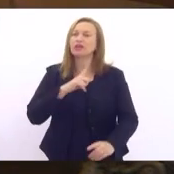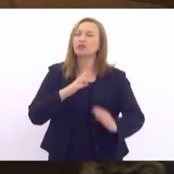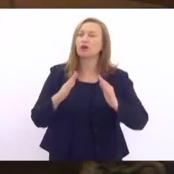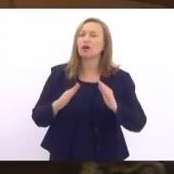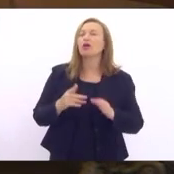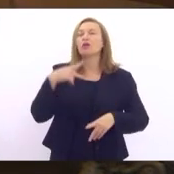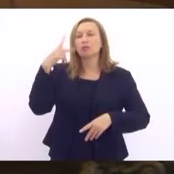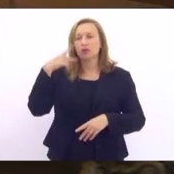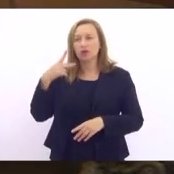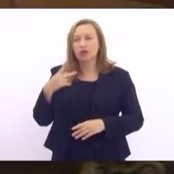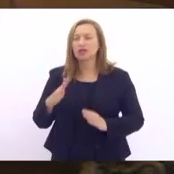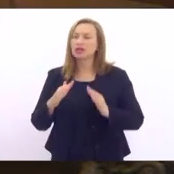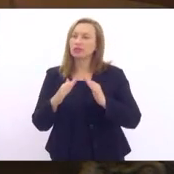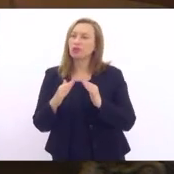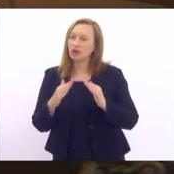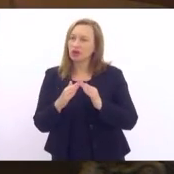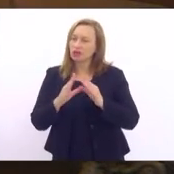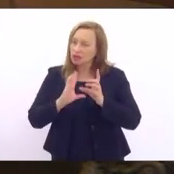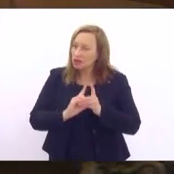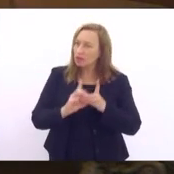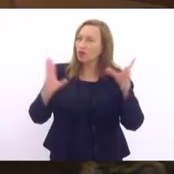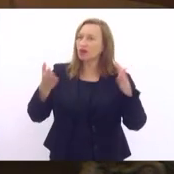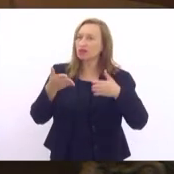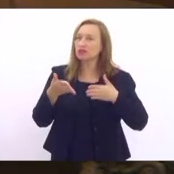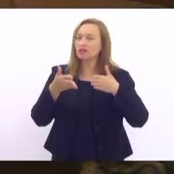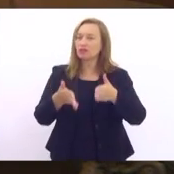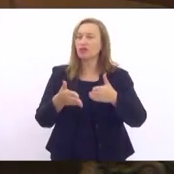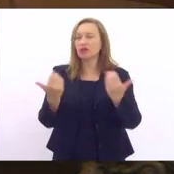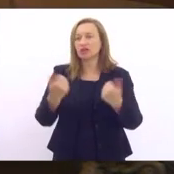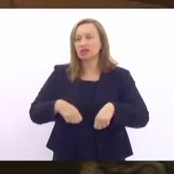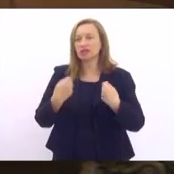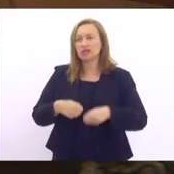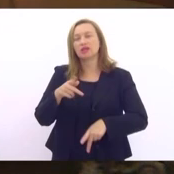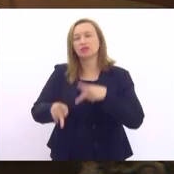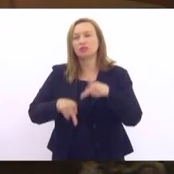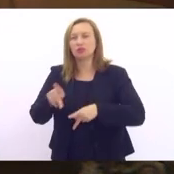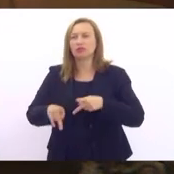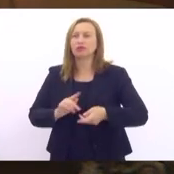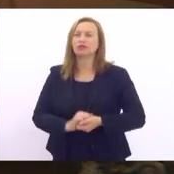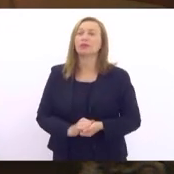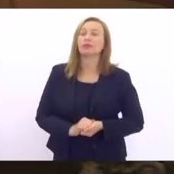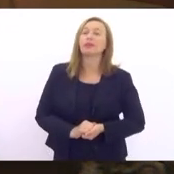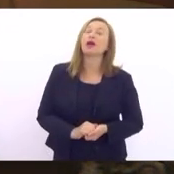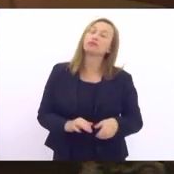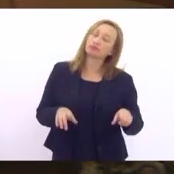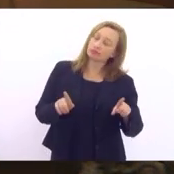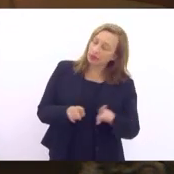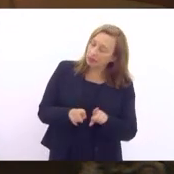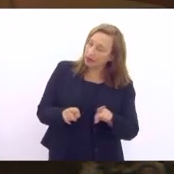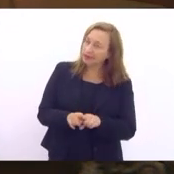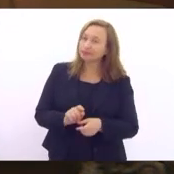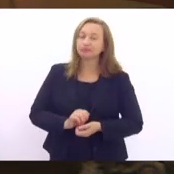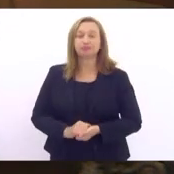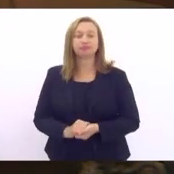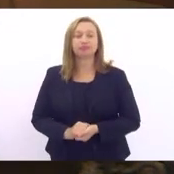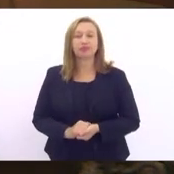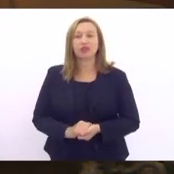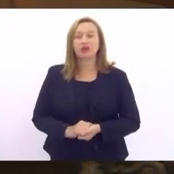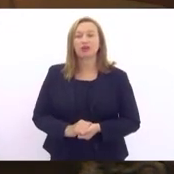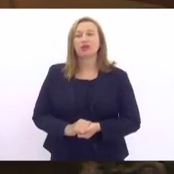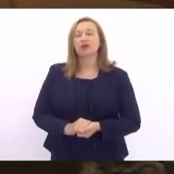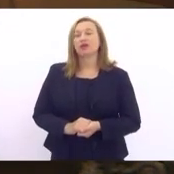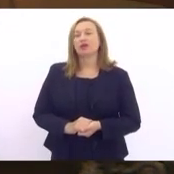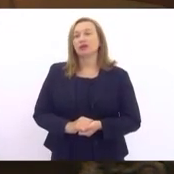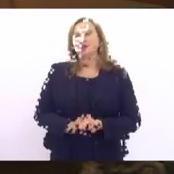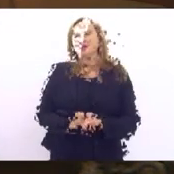que reflita as demandas da população. Além disso, tem um ponto no projeto que diz respeito